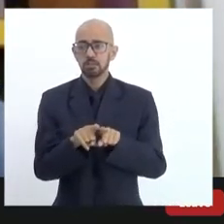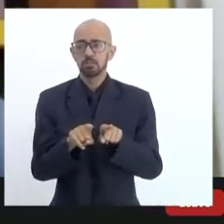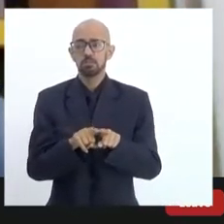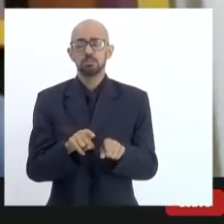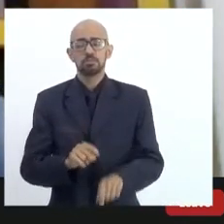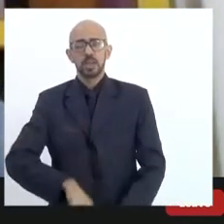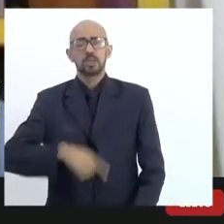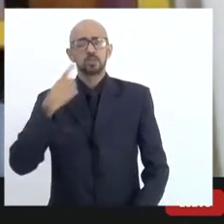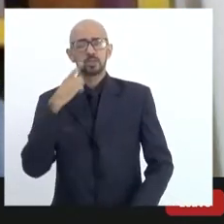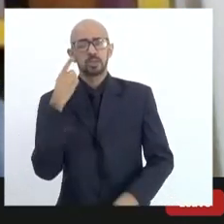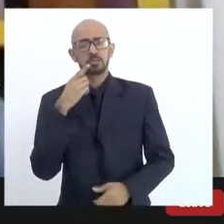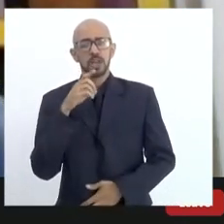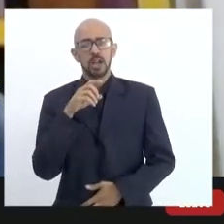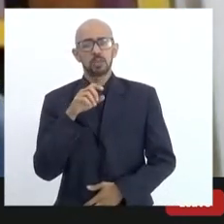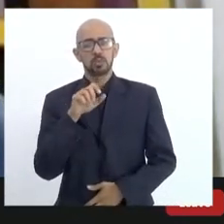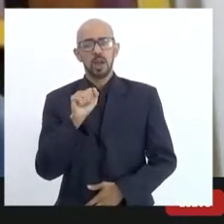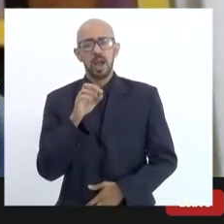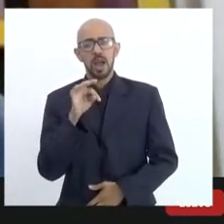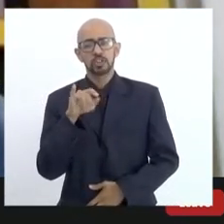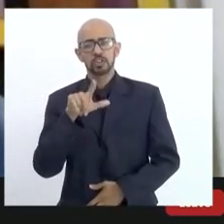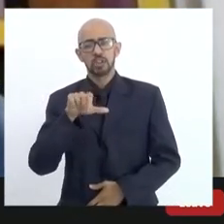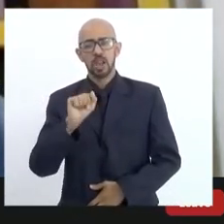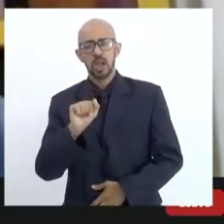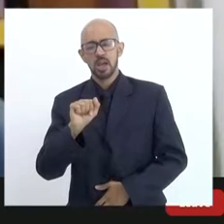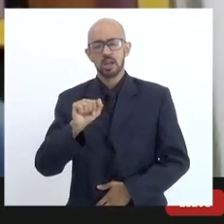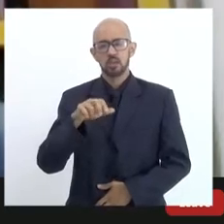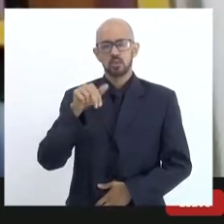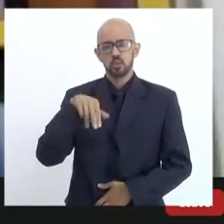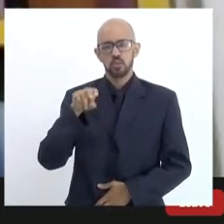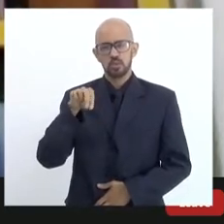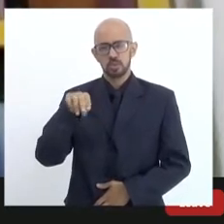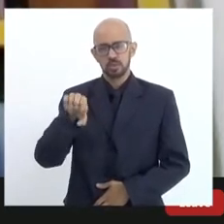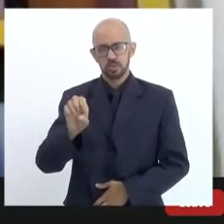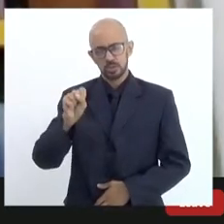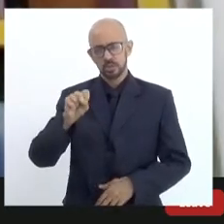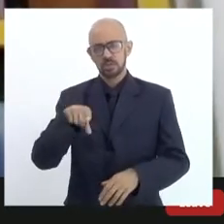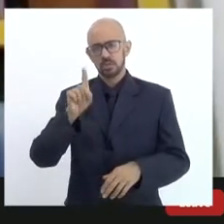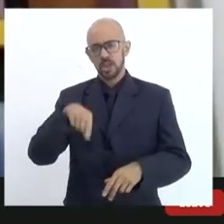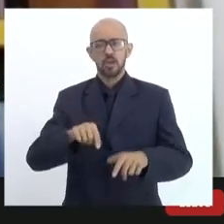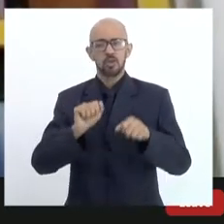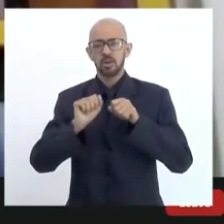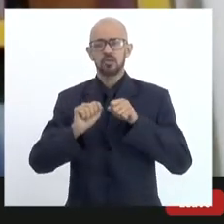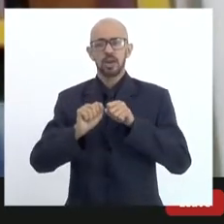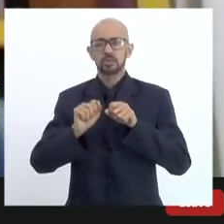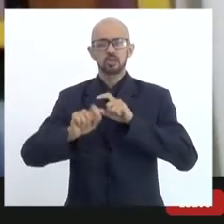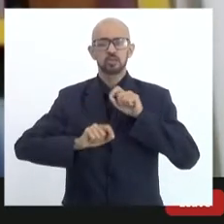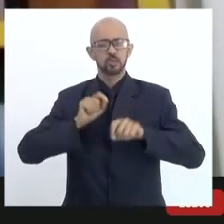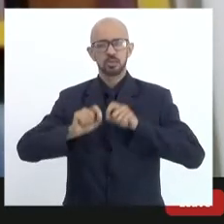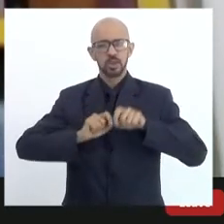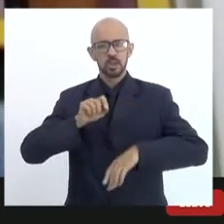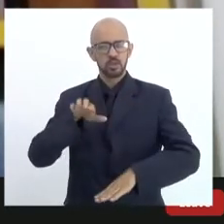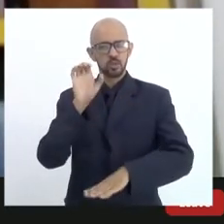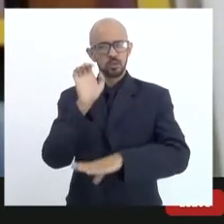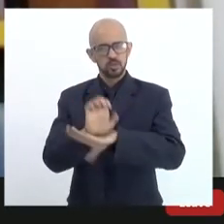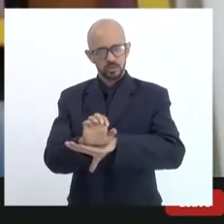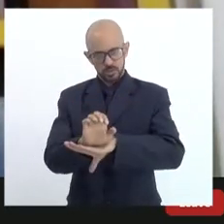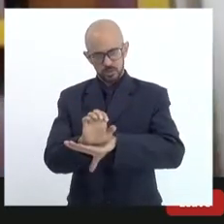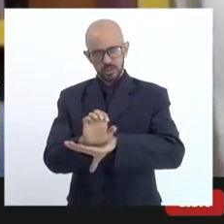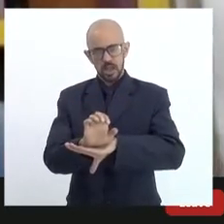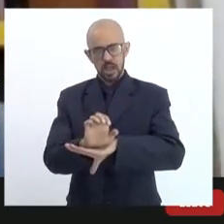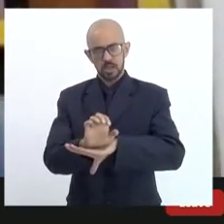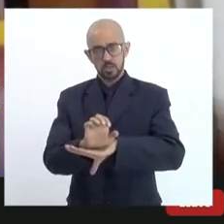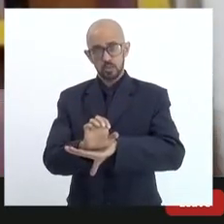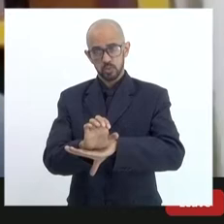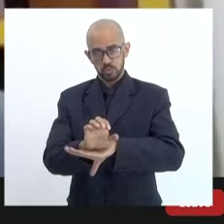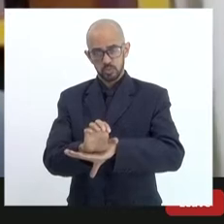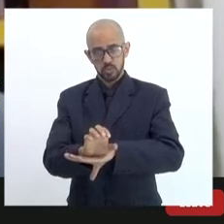Nunes, inegavelmente, teve uma atitude memorável. O que que leva que o Estado ainda, não só o Estado do Rio de Janeiro, mas